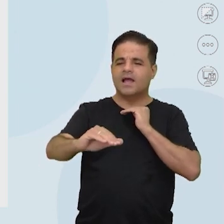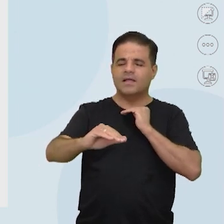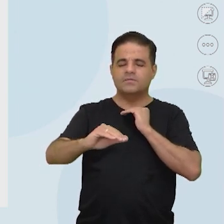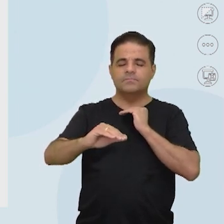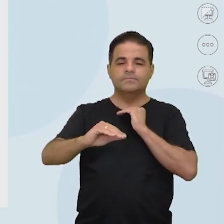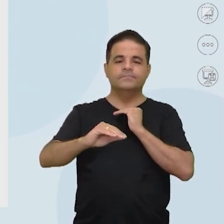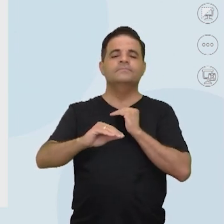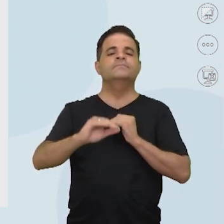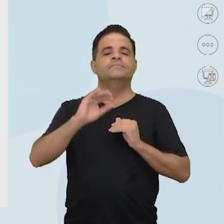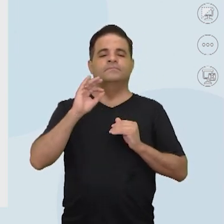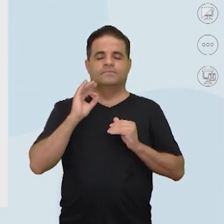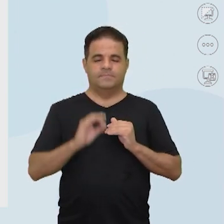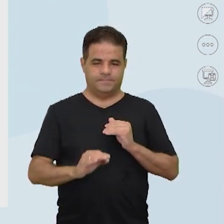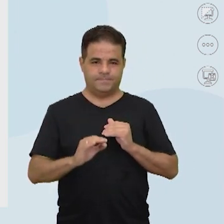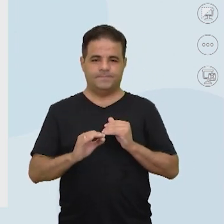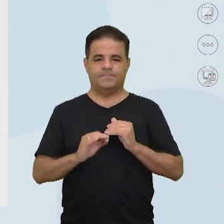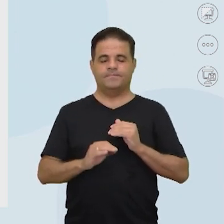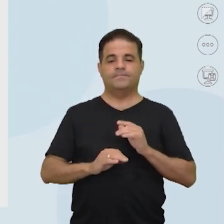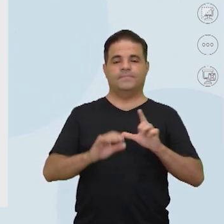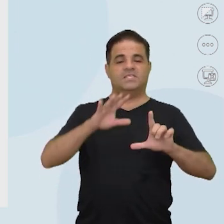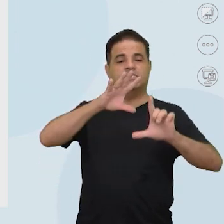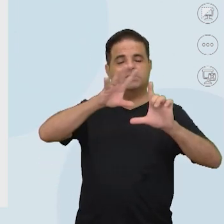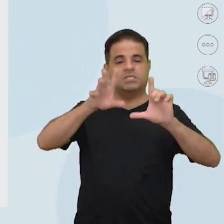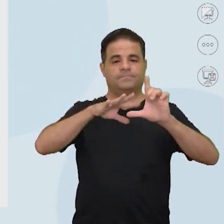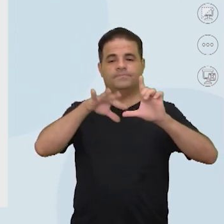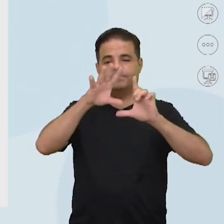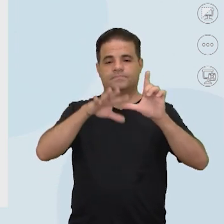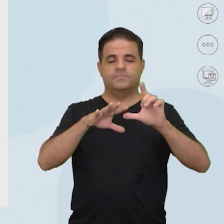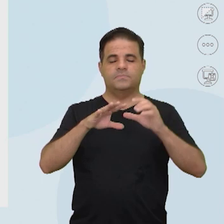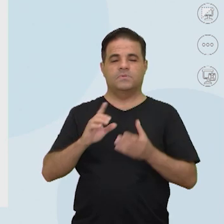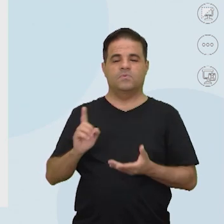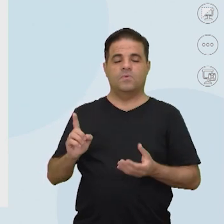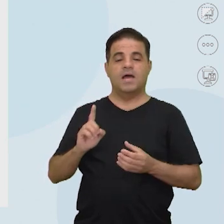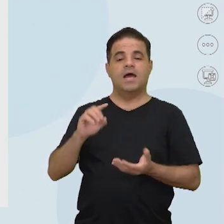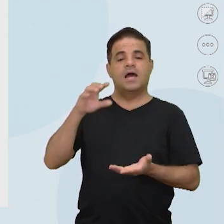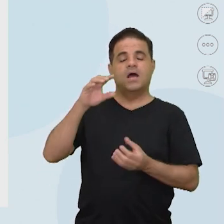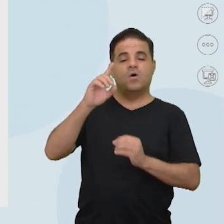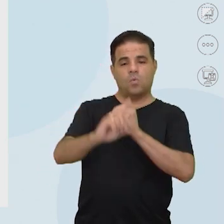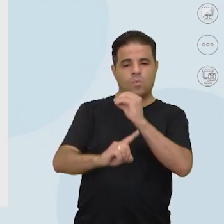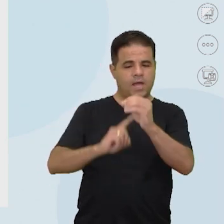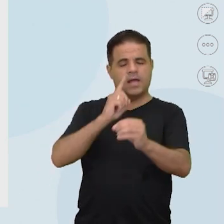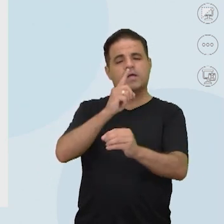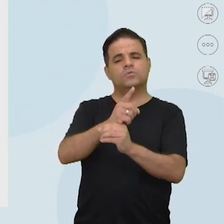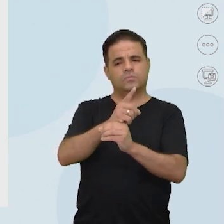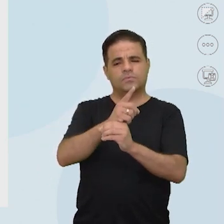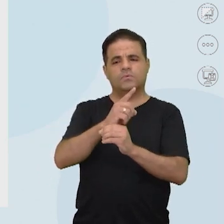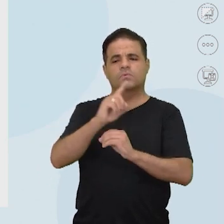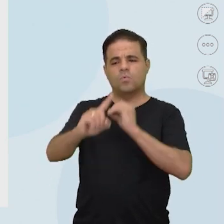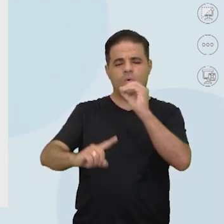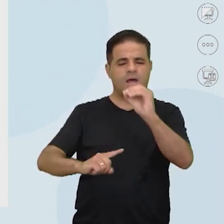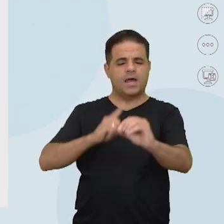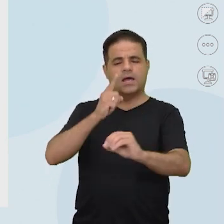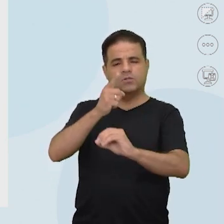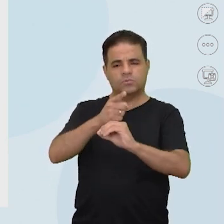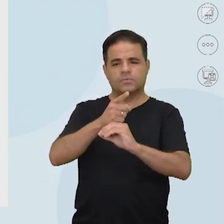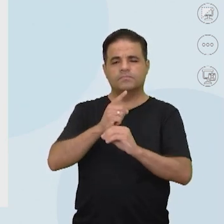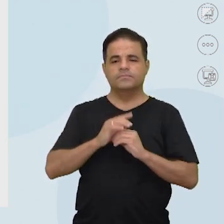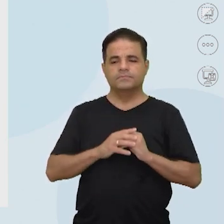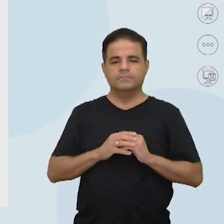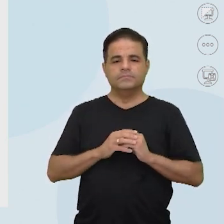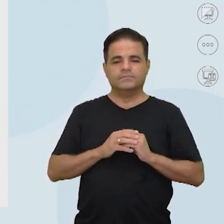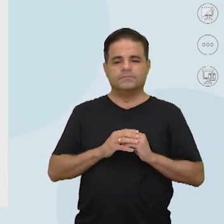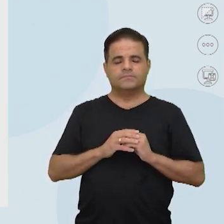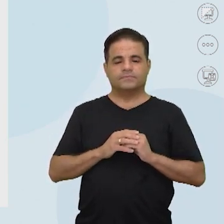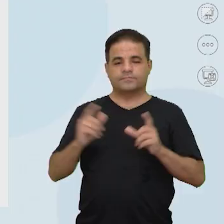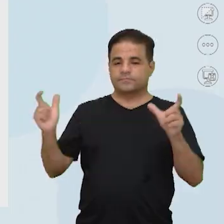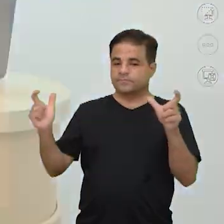do... Isso! Diagrama um pouquinho. O átomo é isso aí. O diagrama tá um pouco pequeno.